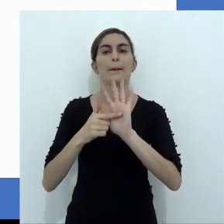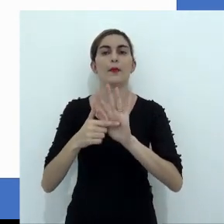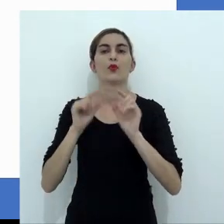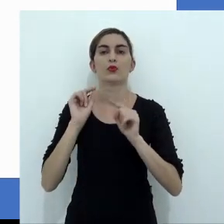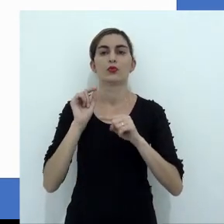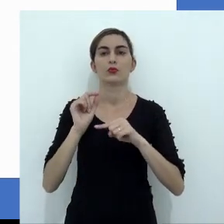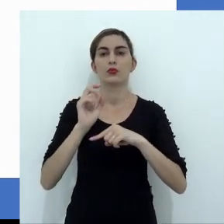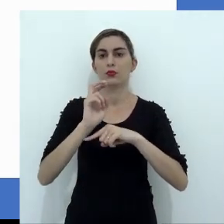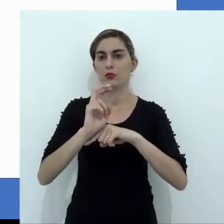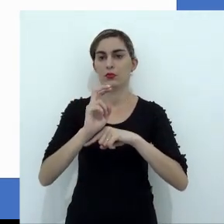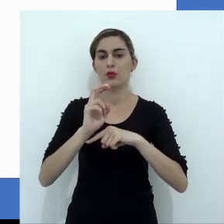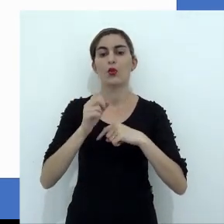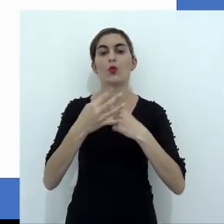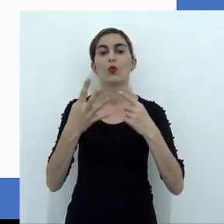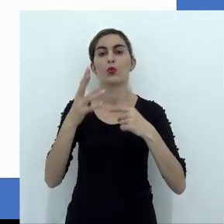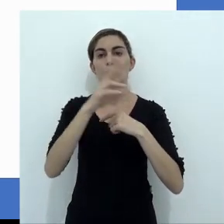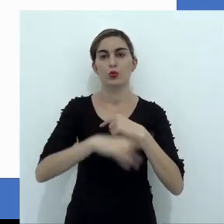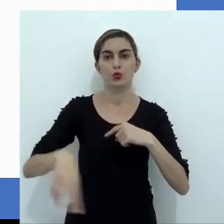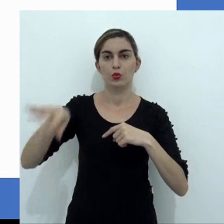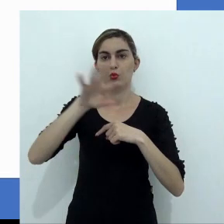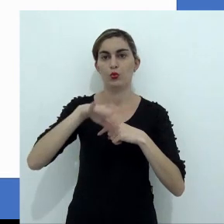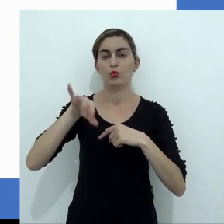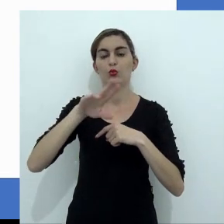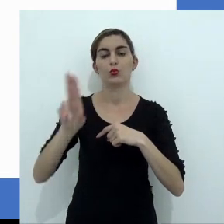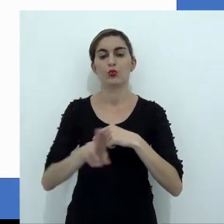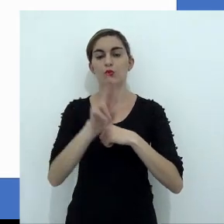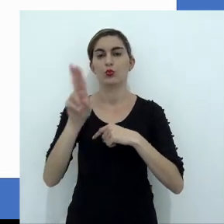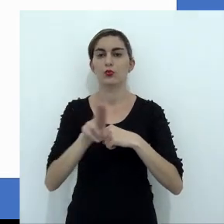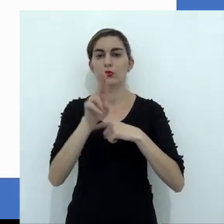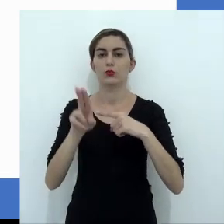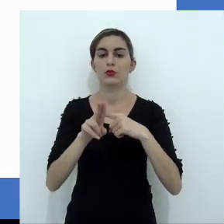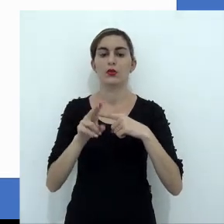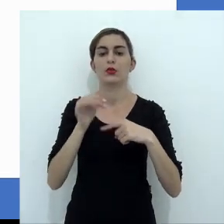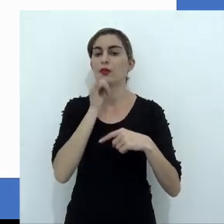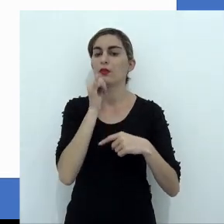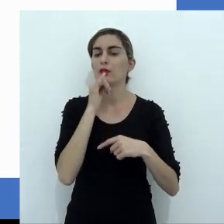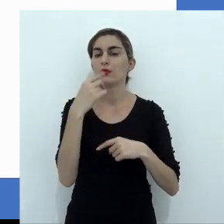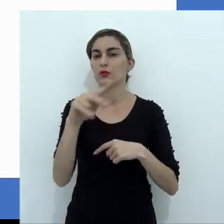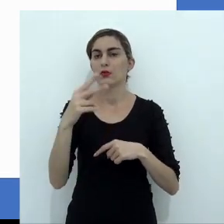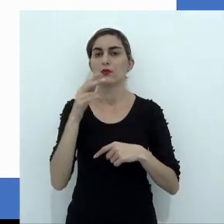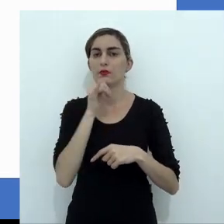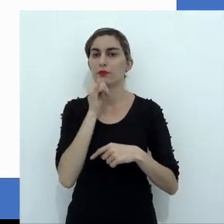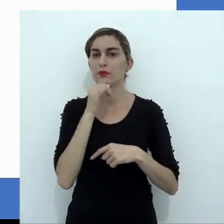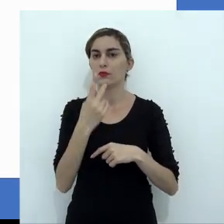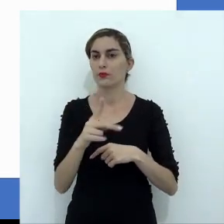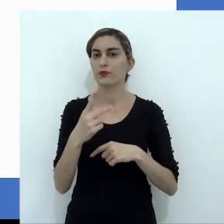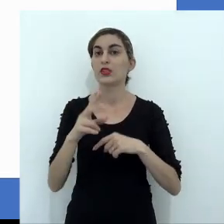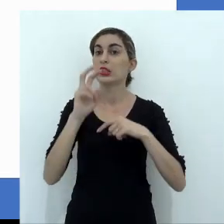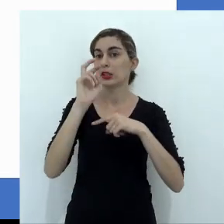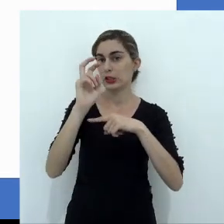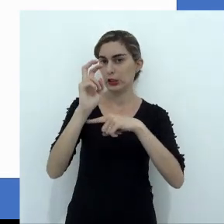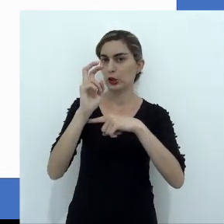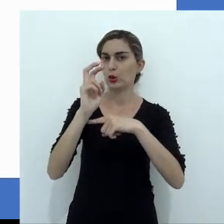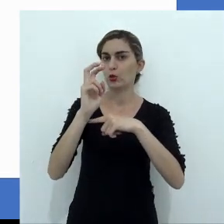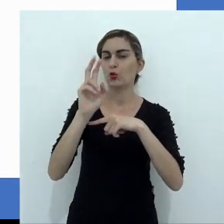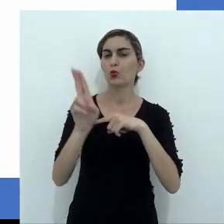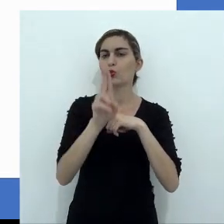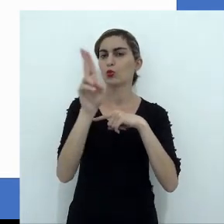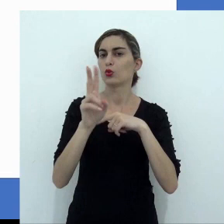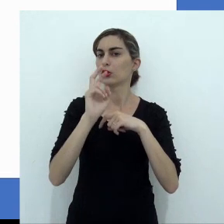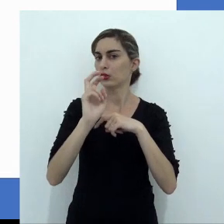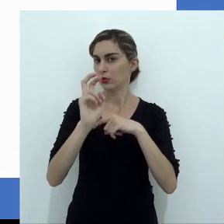professor? Ele indica as partes do todo que foram utilizadas. Nesse exemplo que vocês estão vendo aí, foram as 5